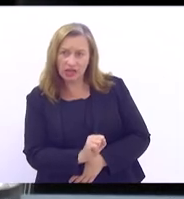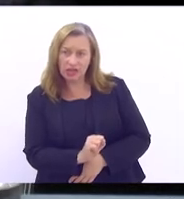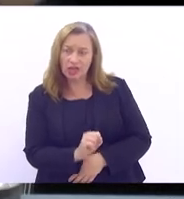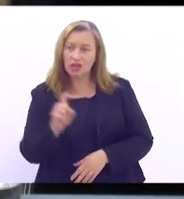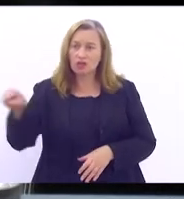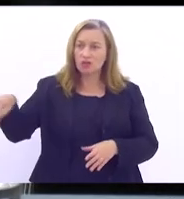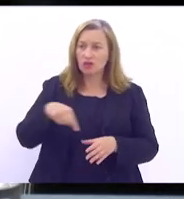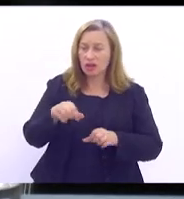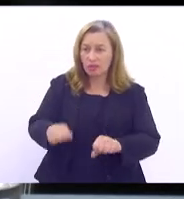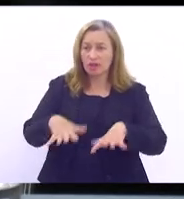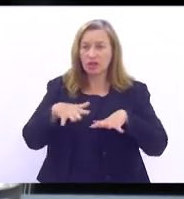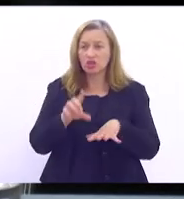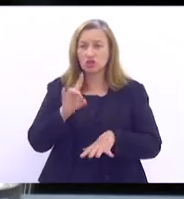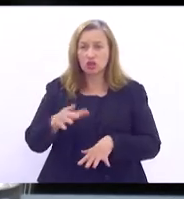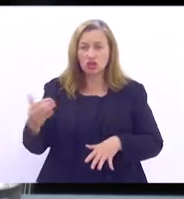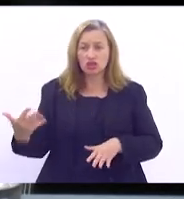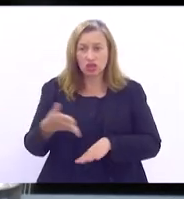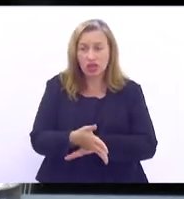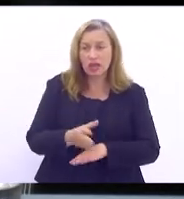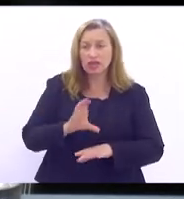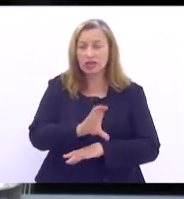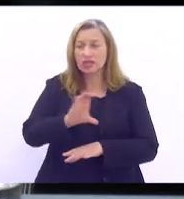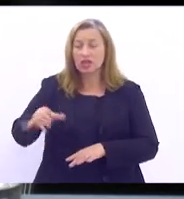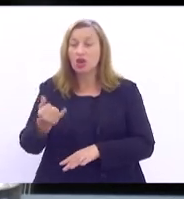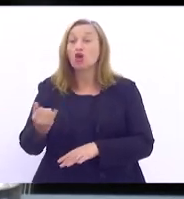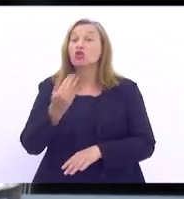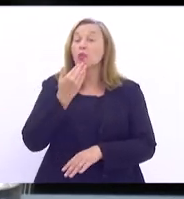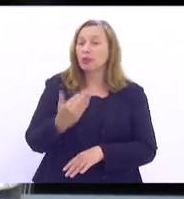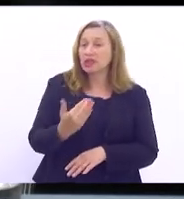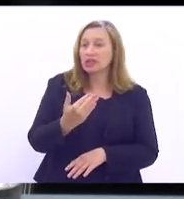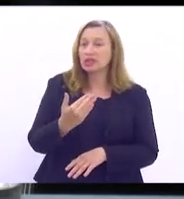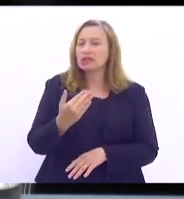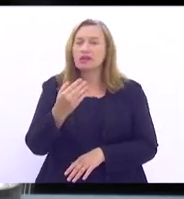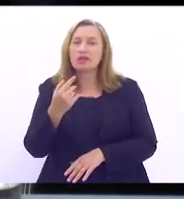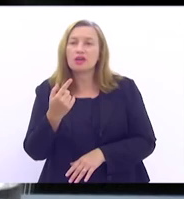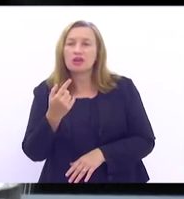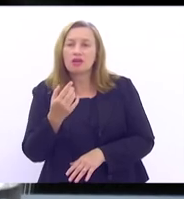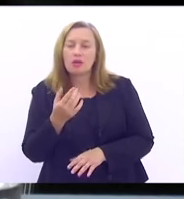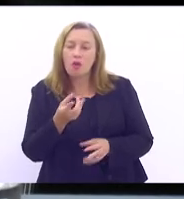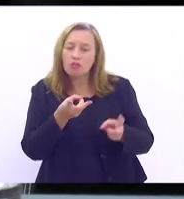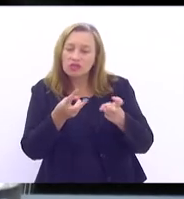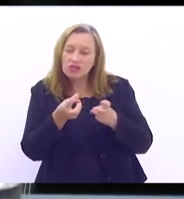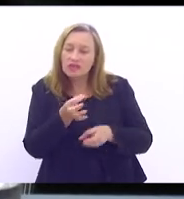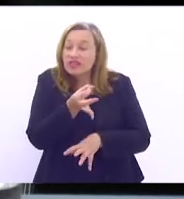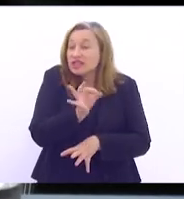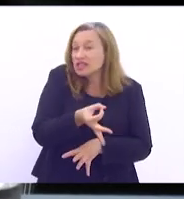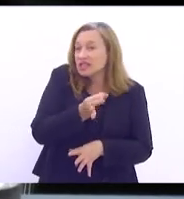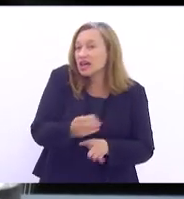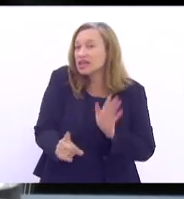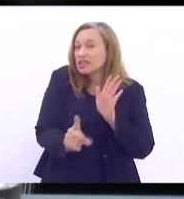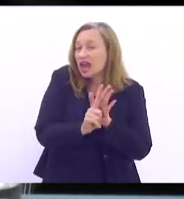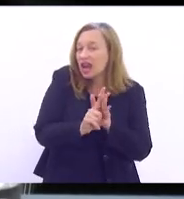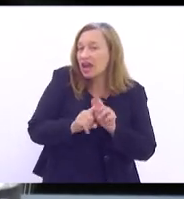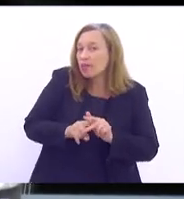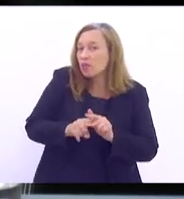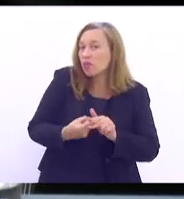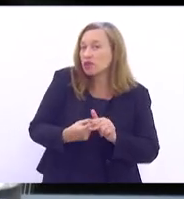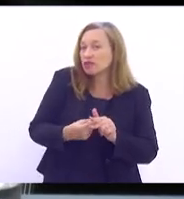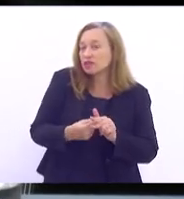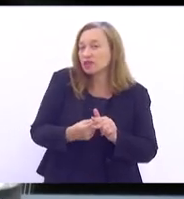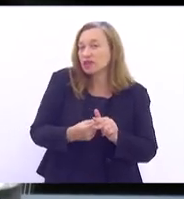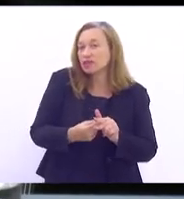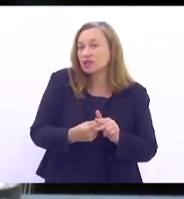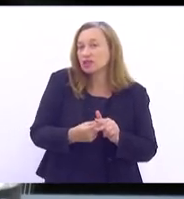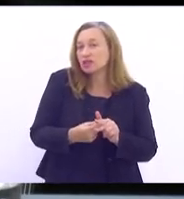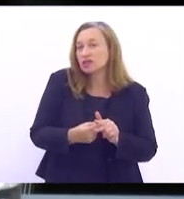passaram na forma da CCJ. O que eu estou solicitando é que verifique, de fato, se a lei a ser modificada